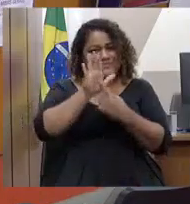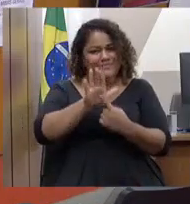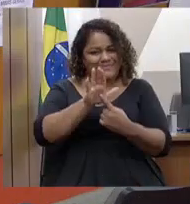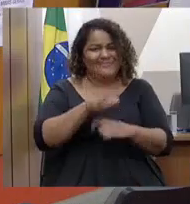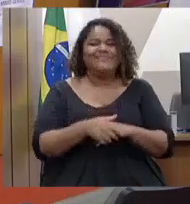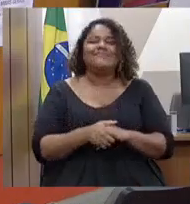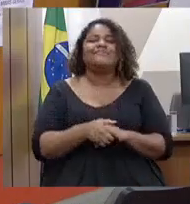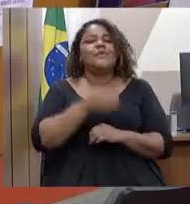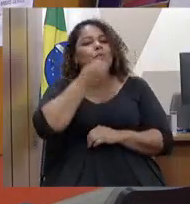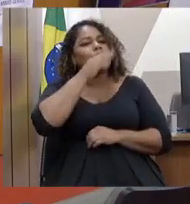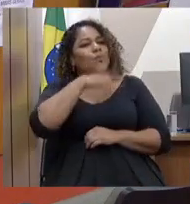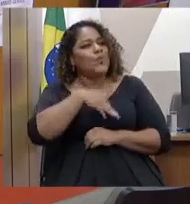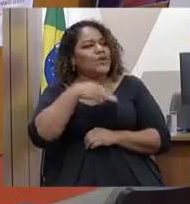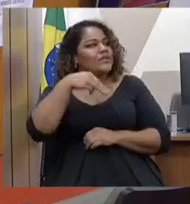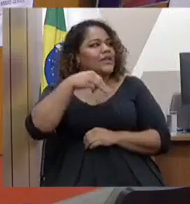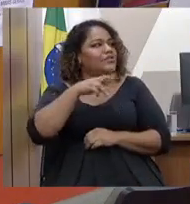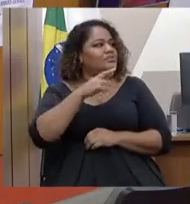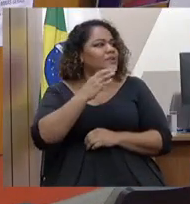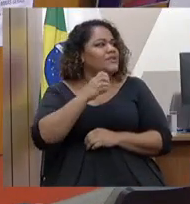Marcelo